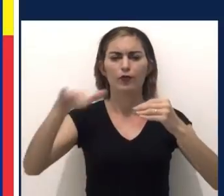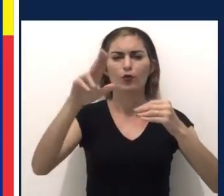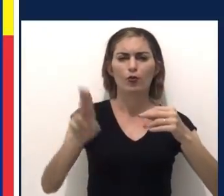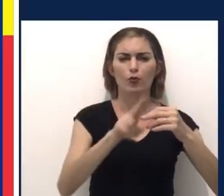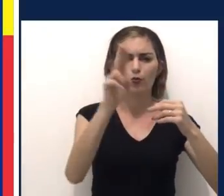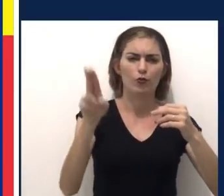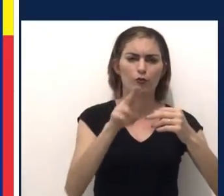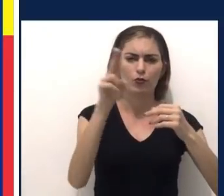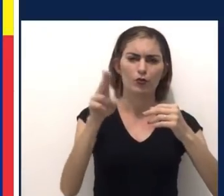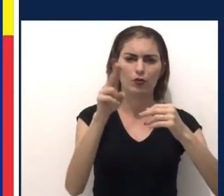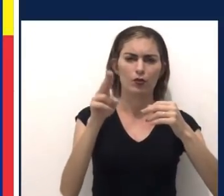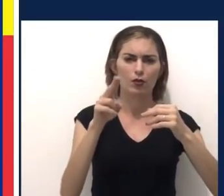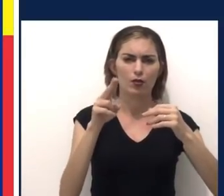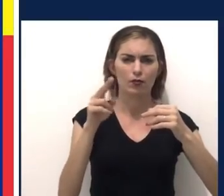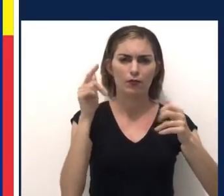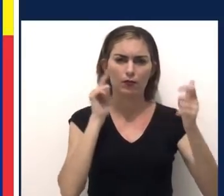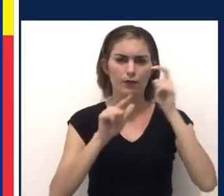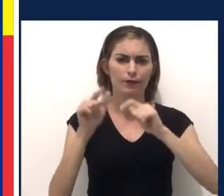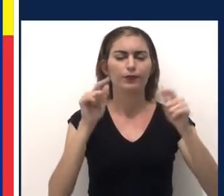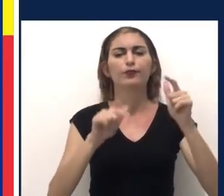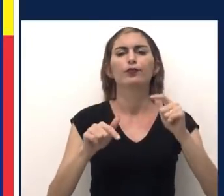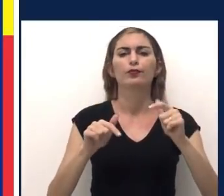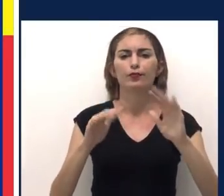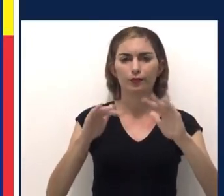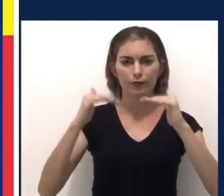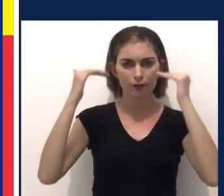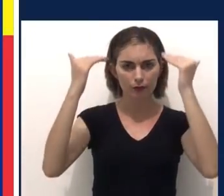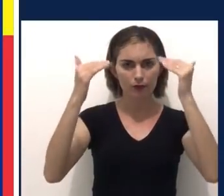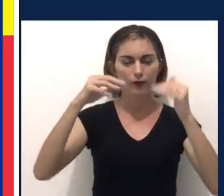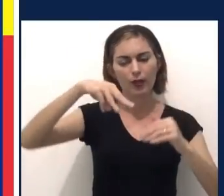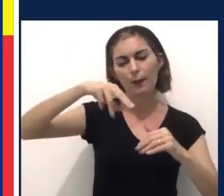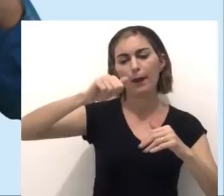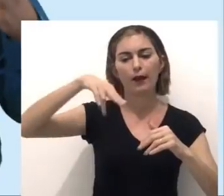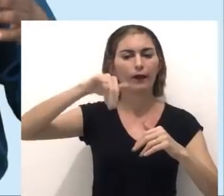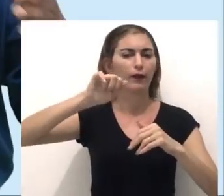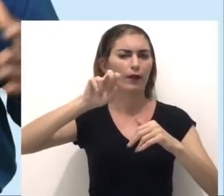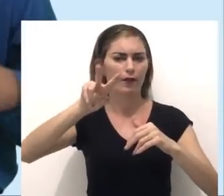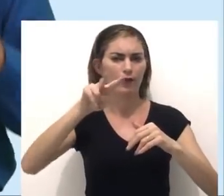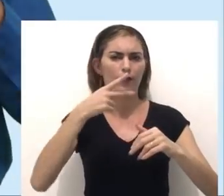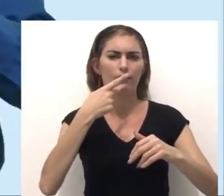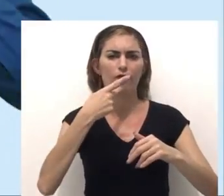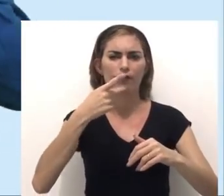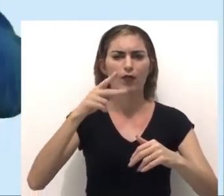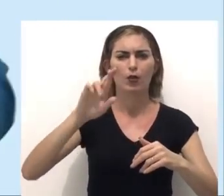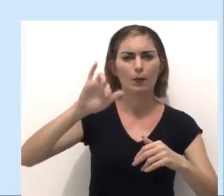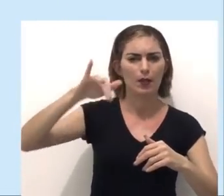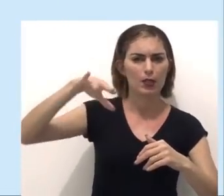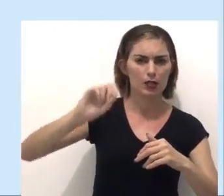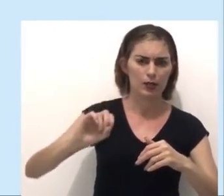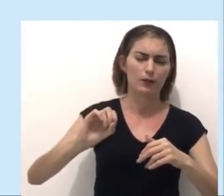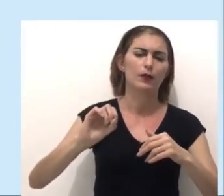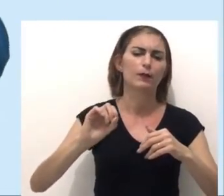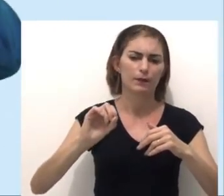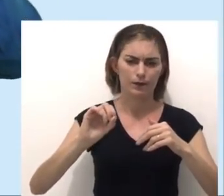meios utilizados para o alcance desses objetivos. Então, Maquiavel dizia que os